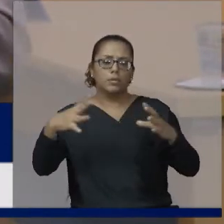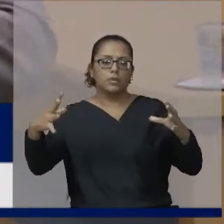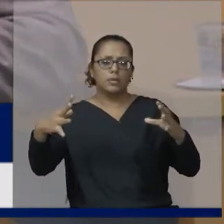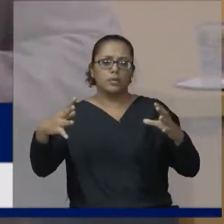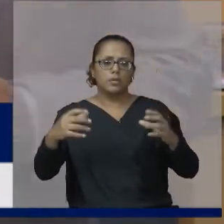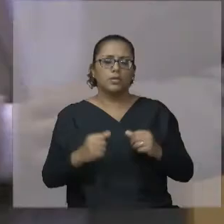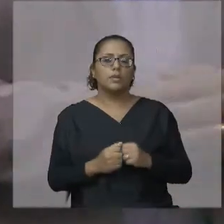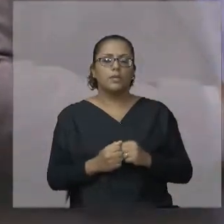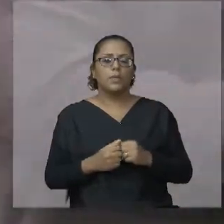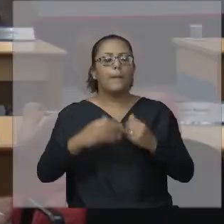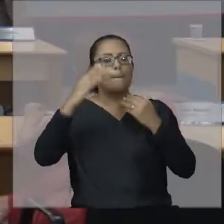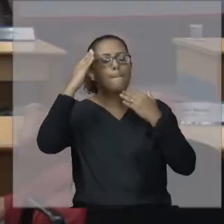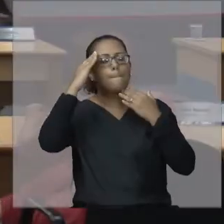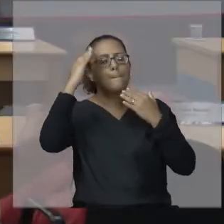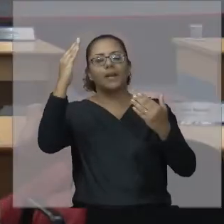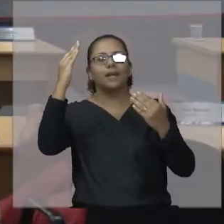presidente.